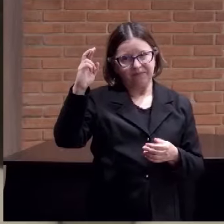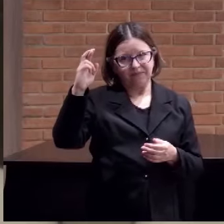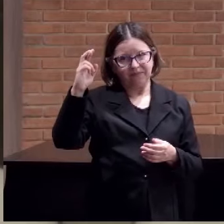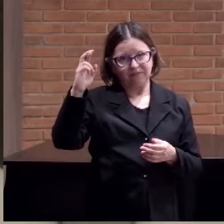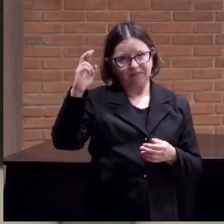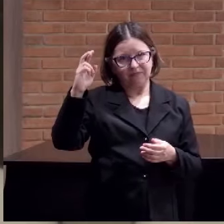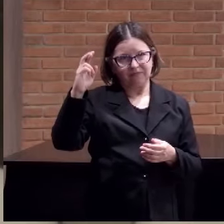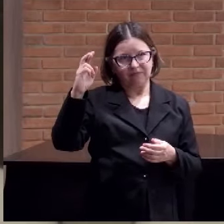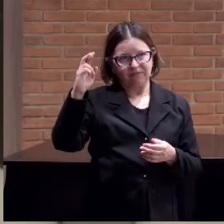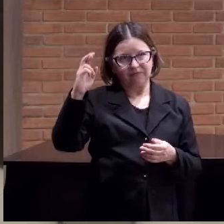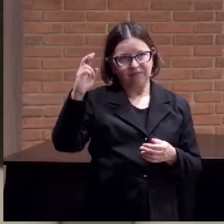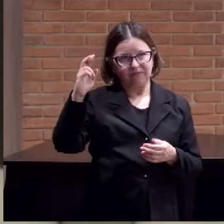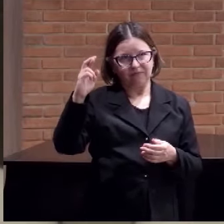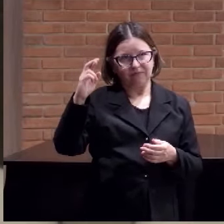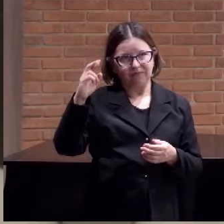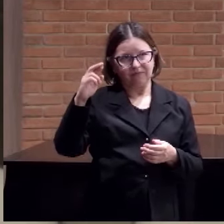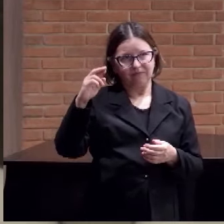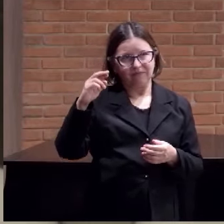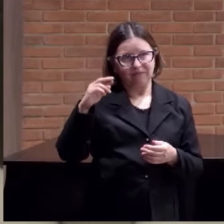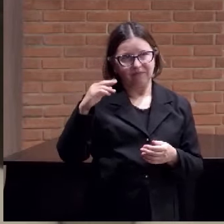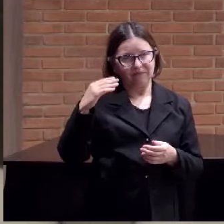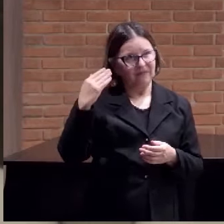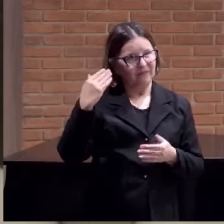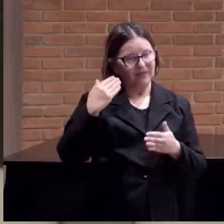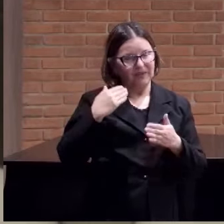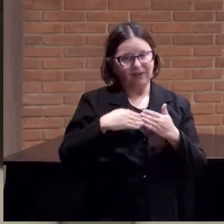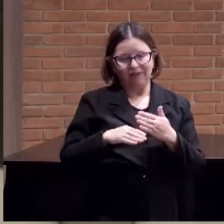não vai para o PROCON.